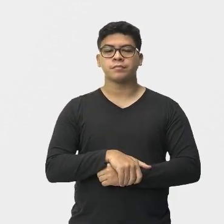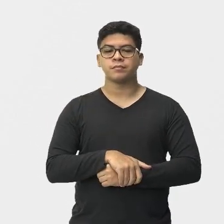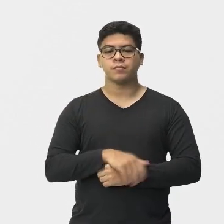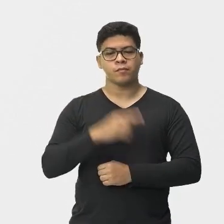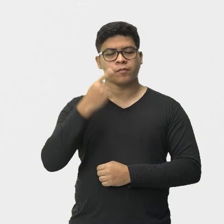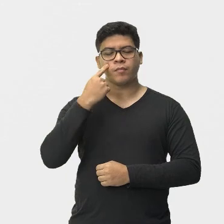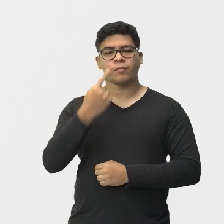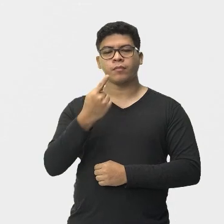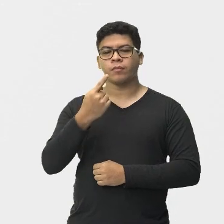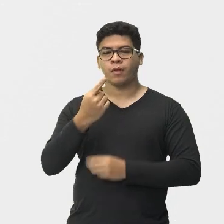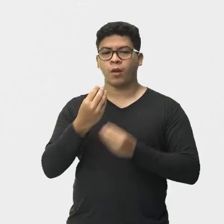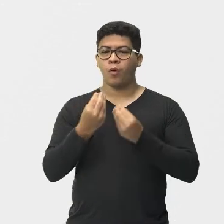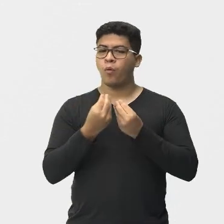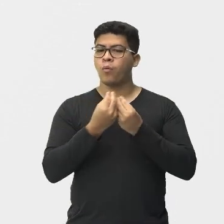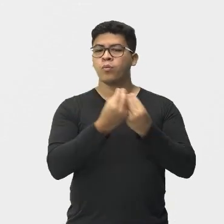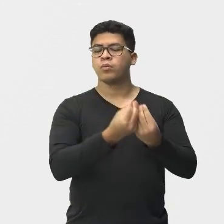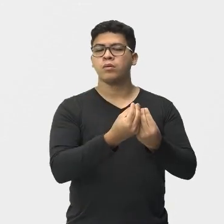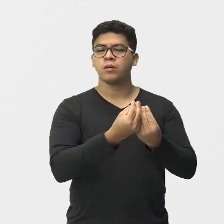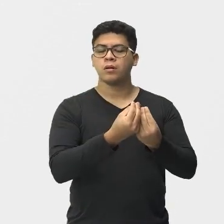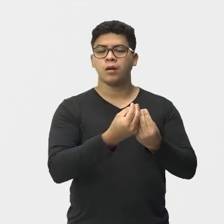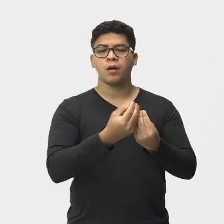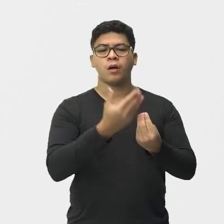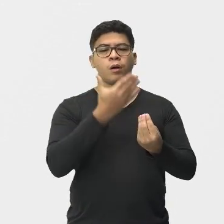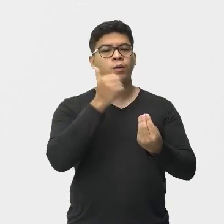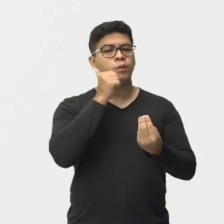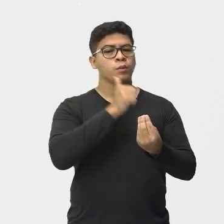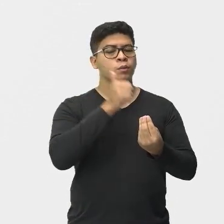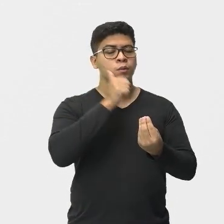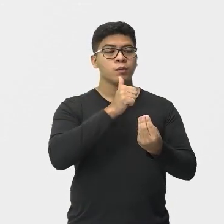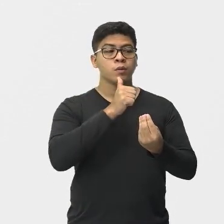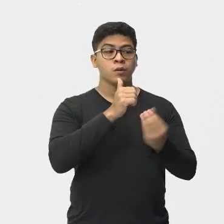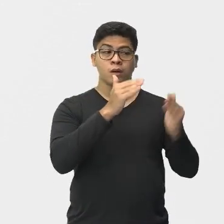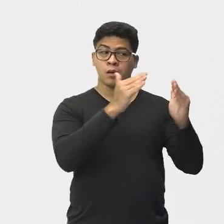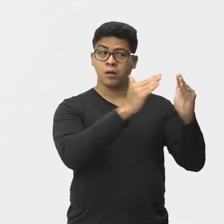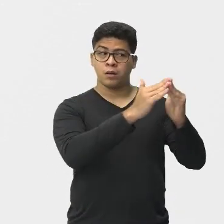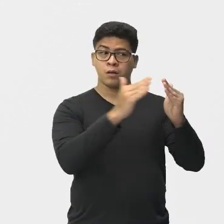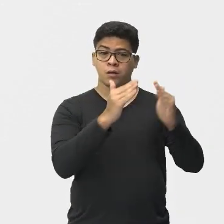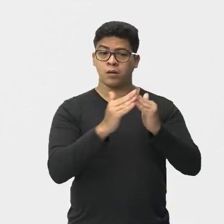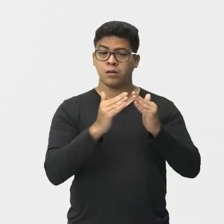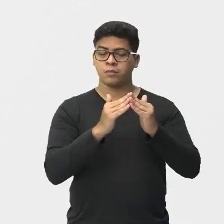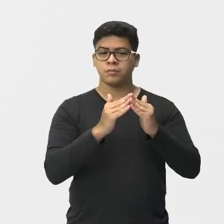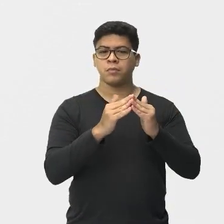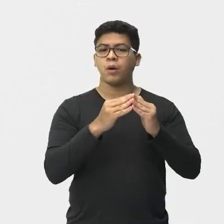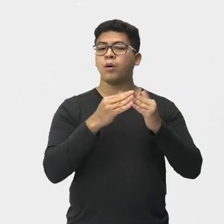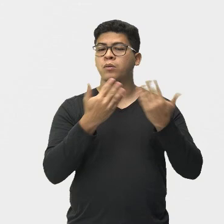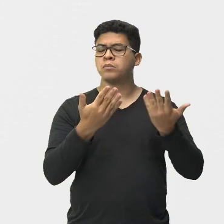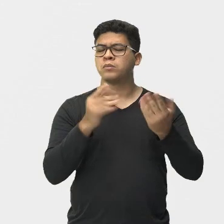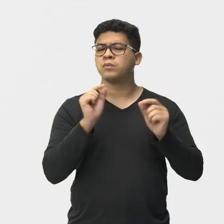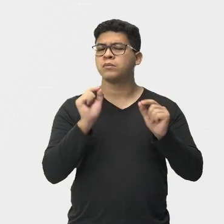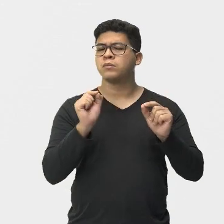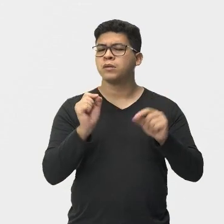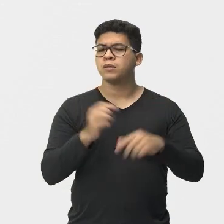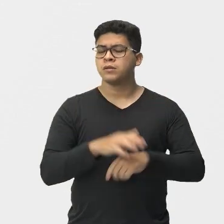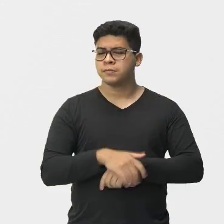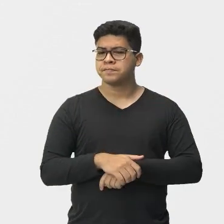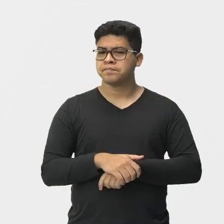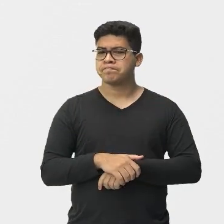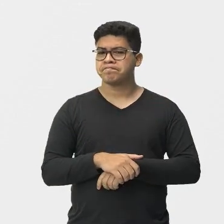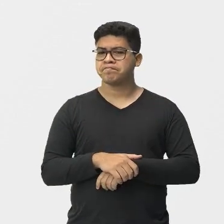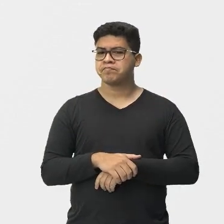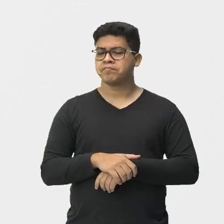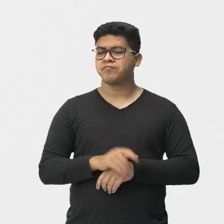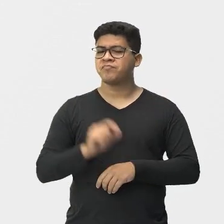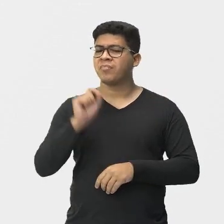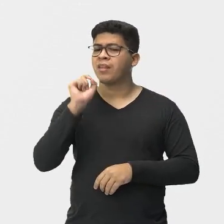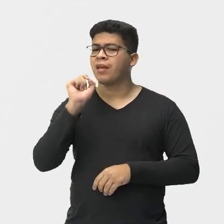las chicas em suas casas. Eu estou falando que eu vou deixar as garotas nas suas casas. E aí eu poderia fazer a